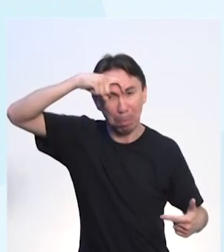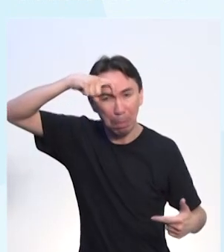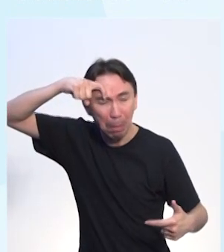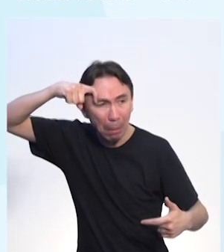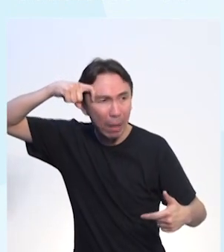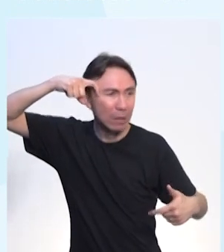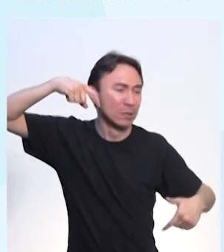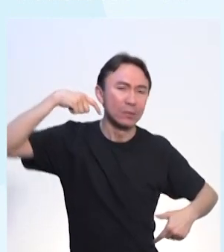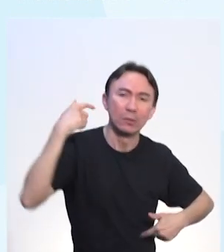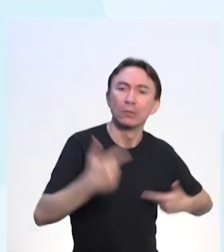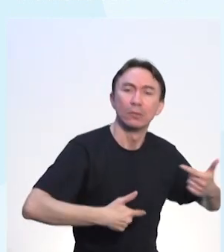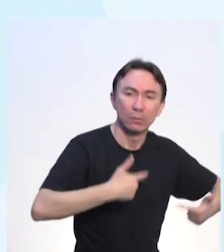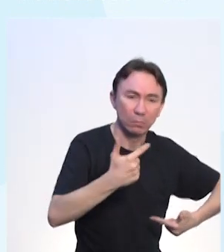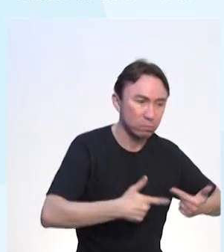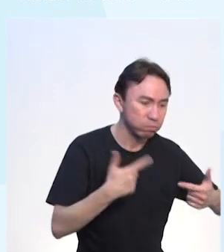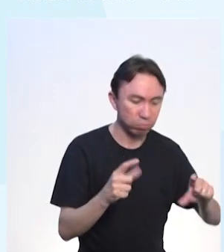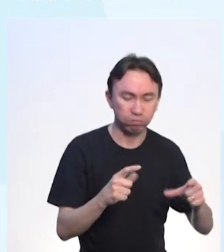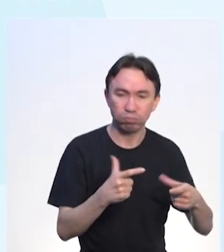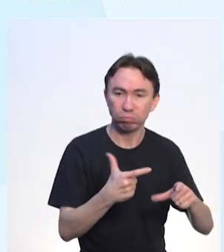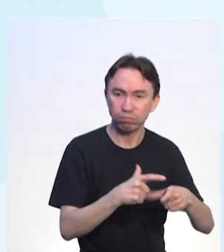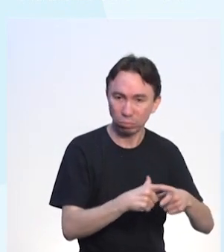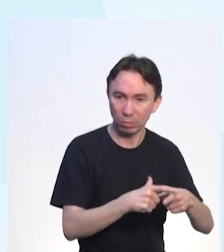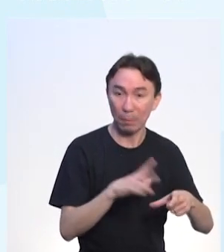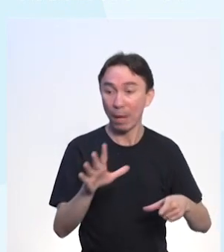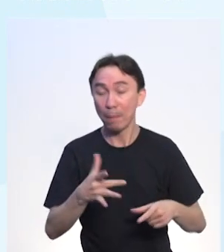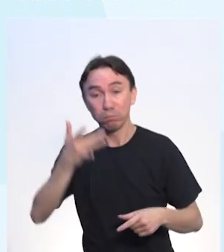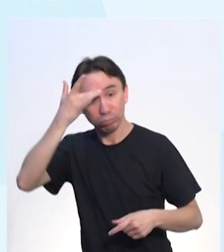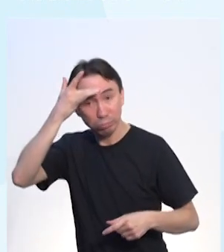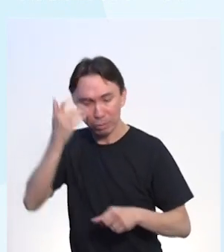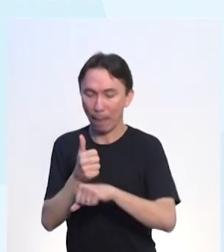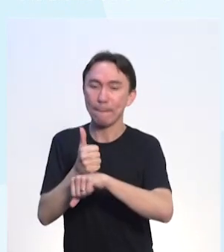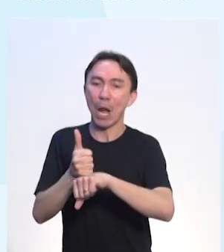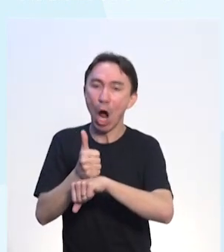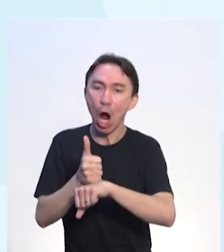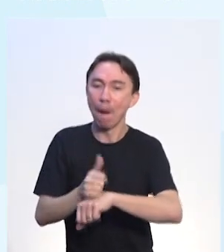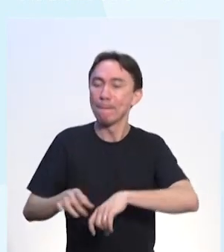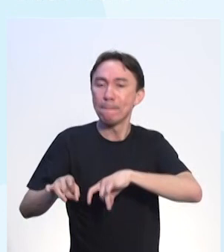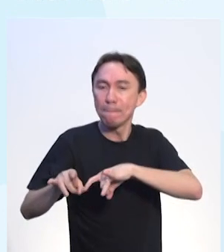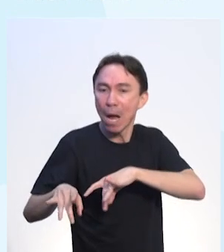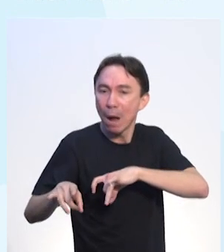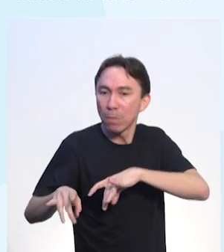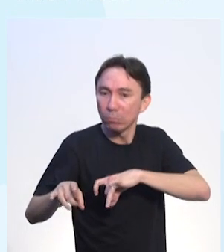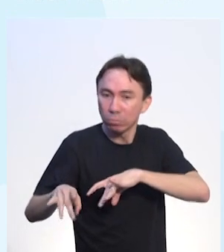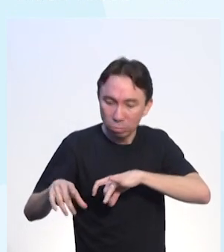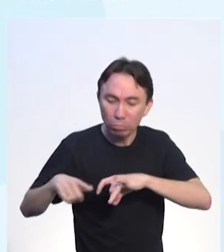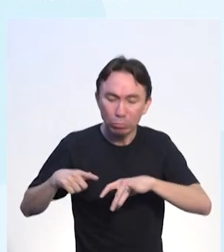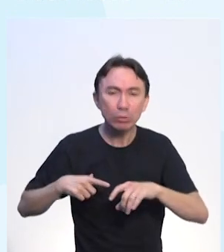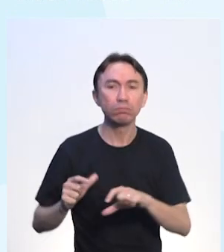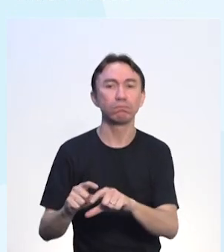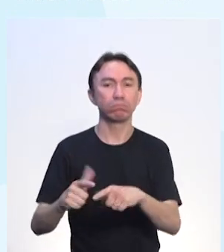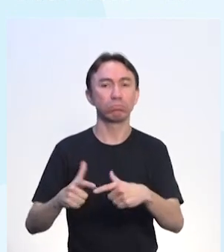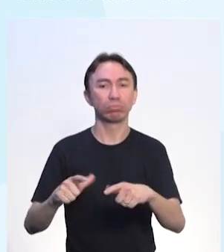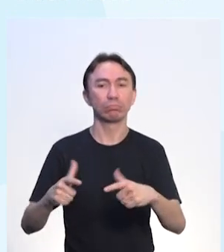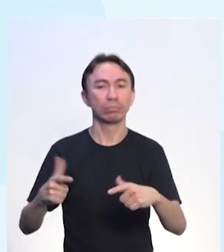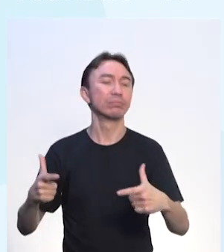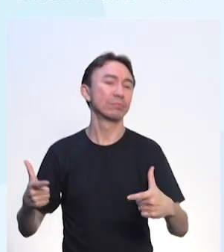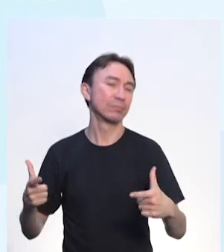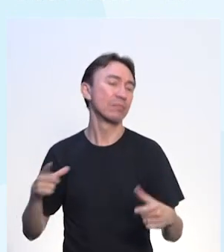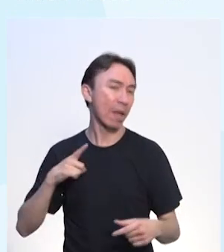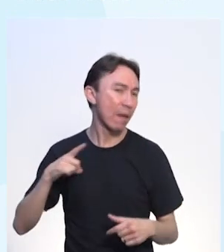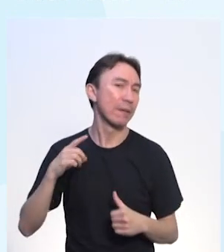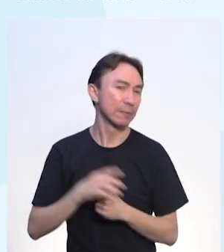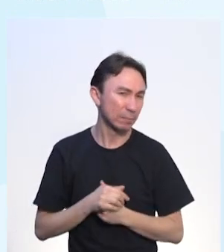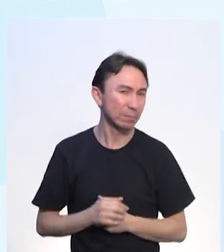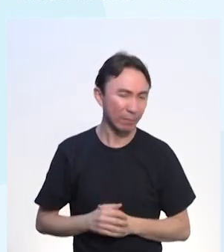há uma maior oferta de trabalho para técnicos e especialistas. E esse tipo de desemprego tecnológico ele vem acontecendo ao longo dos